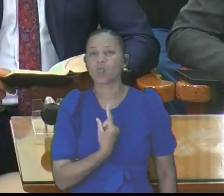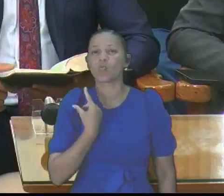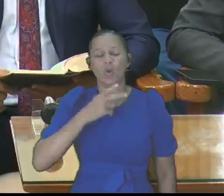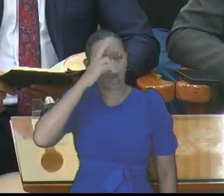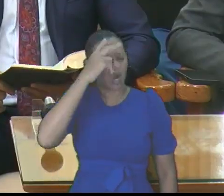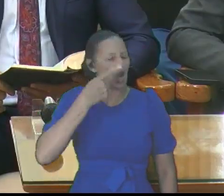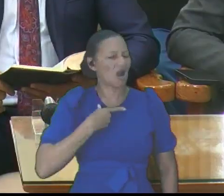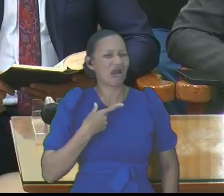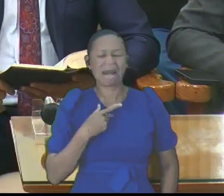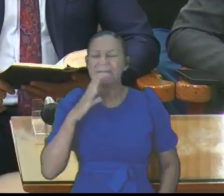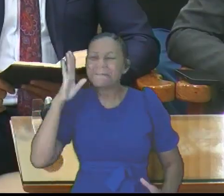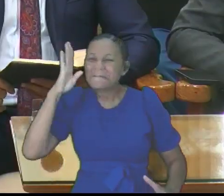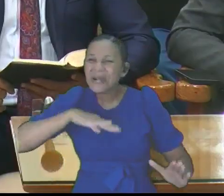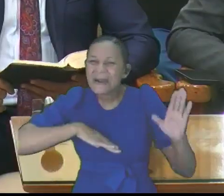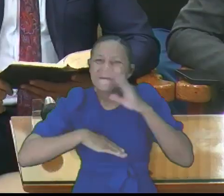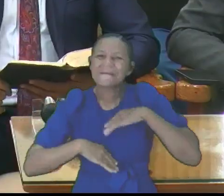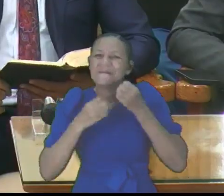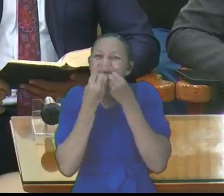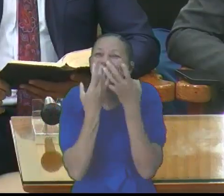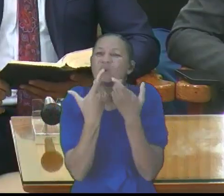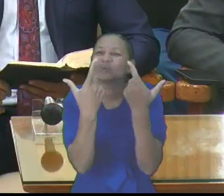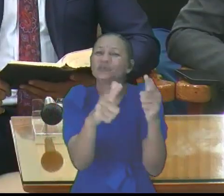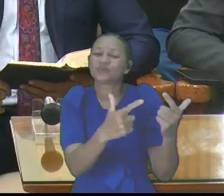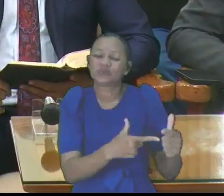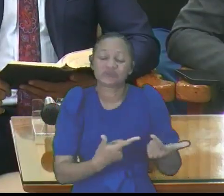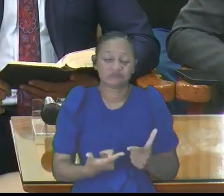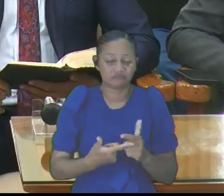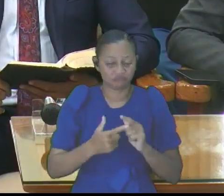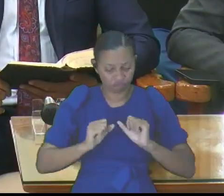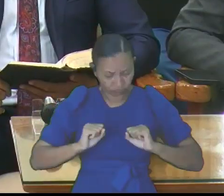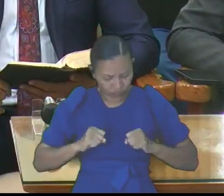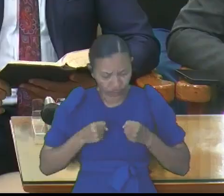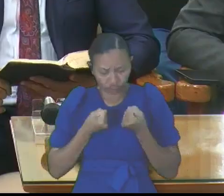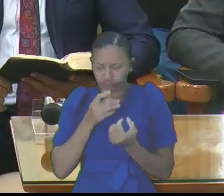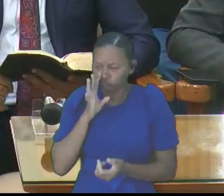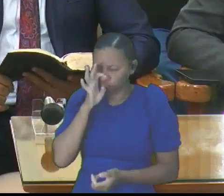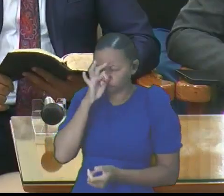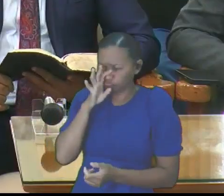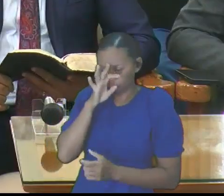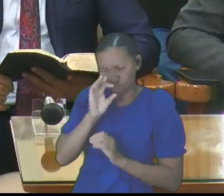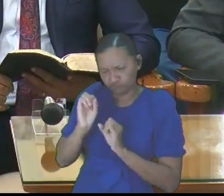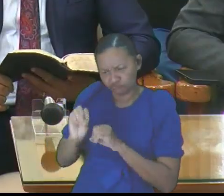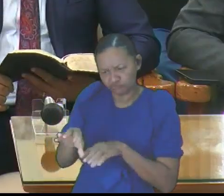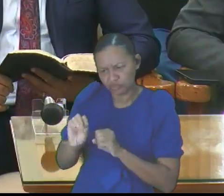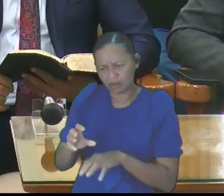individualidade. Isso é um mal, isso não é bom. Perseveravam